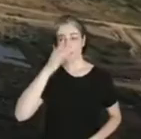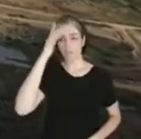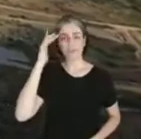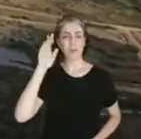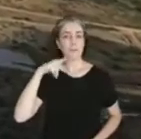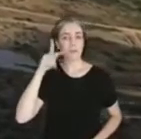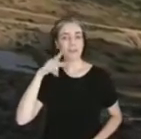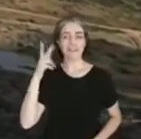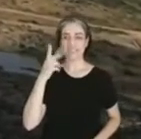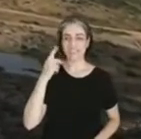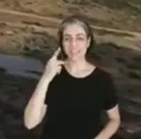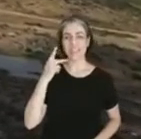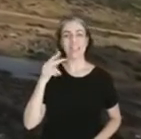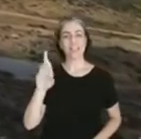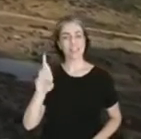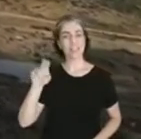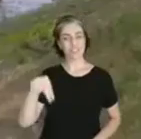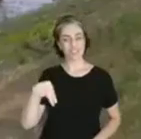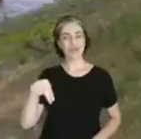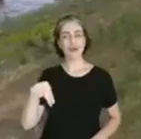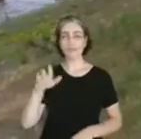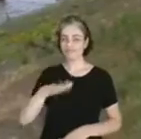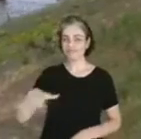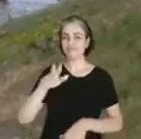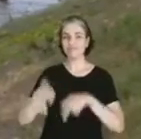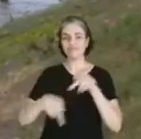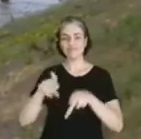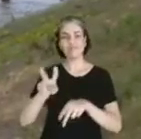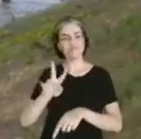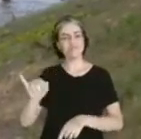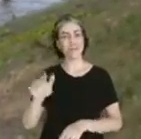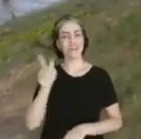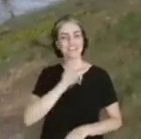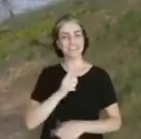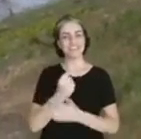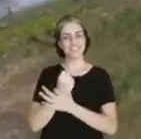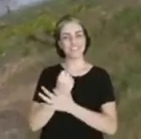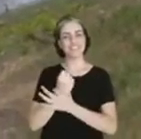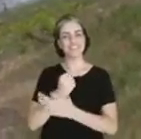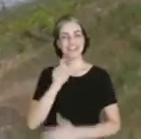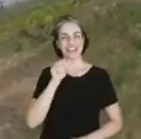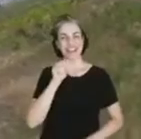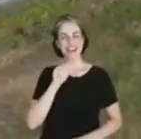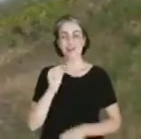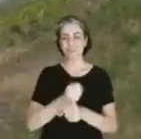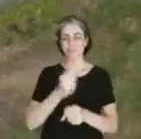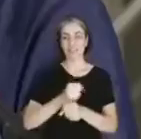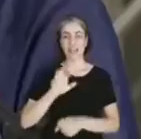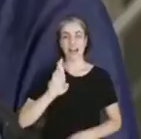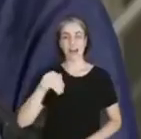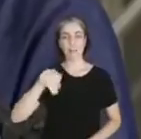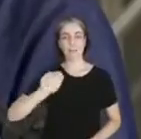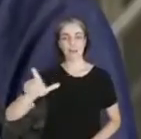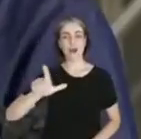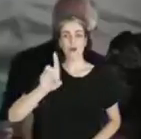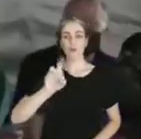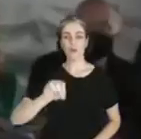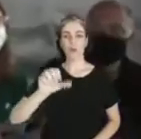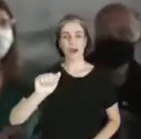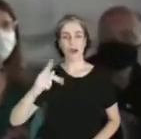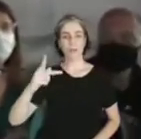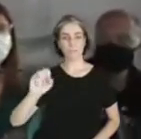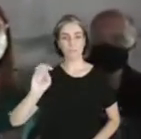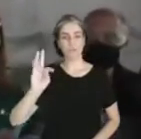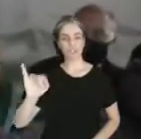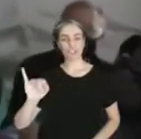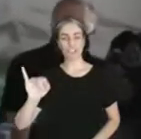Ceará, da Paraíba e do Rio Grande do Norte também terão segurança hídrica com a construção do ramal do Apodi. O presidente e o